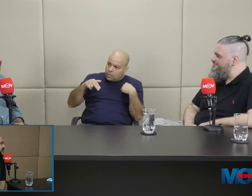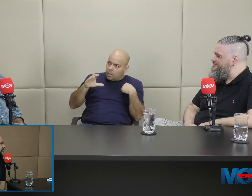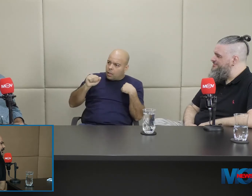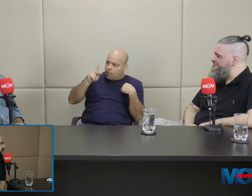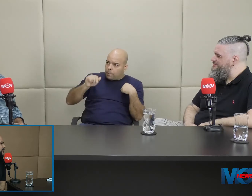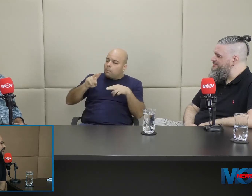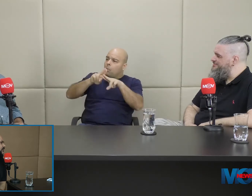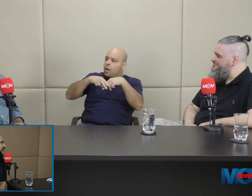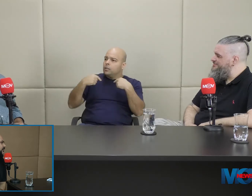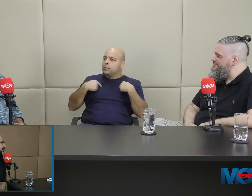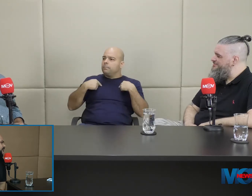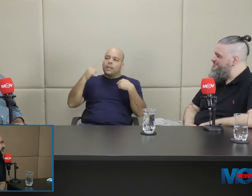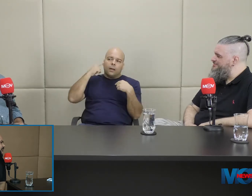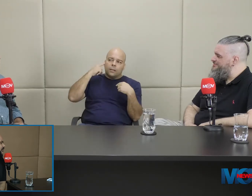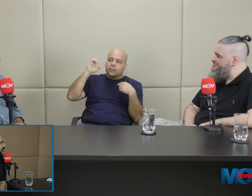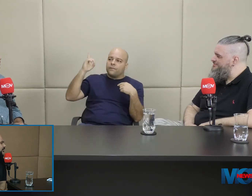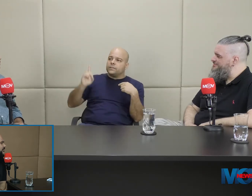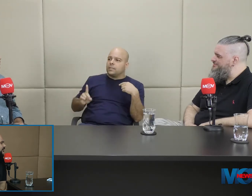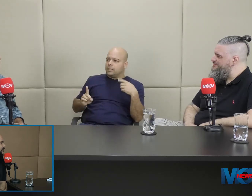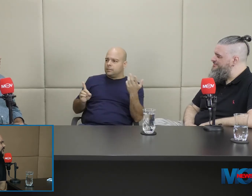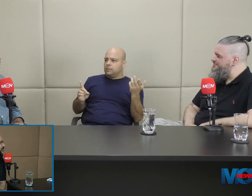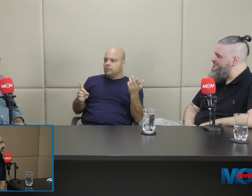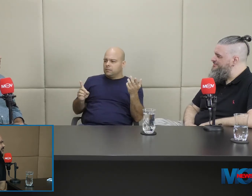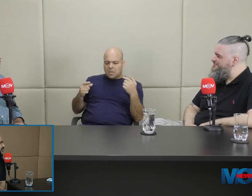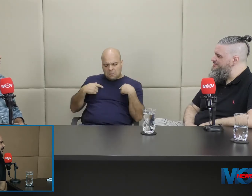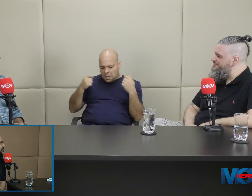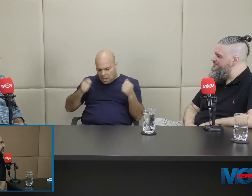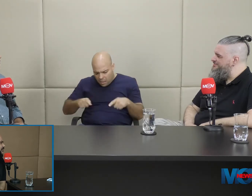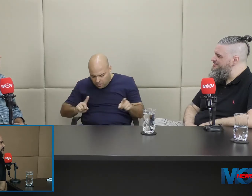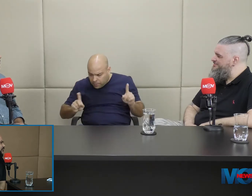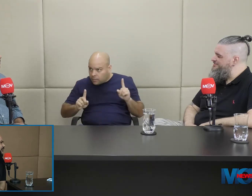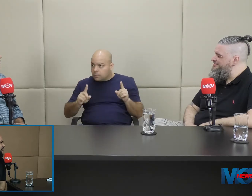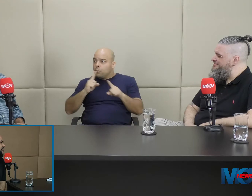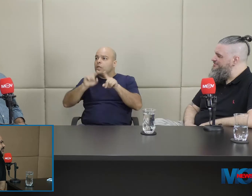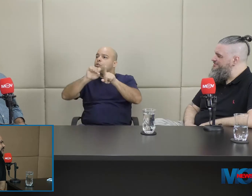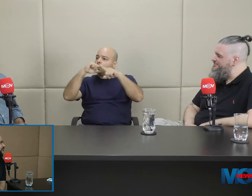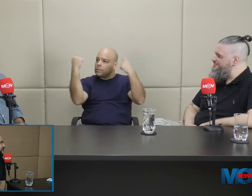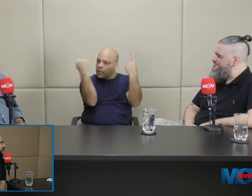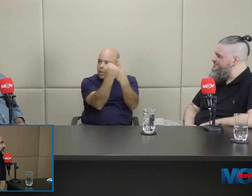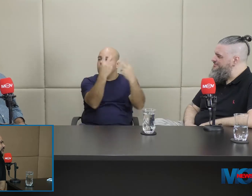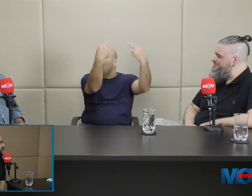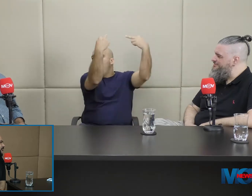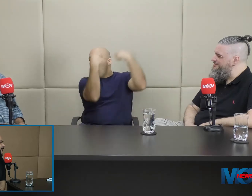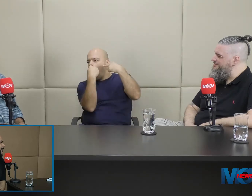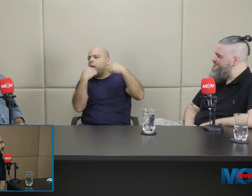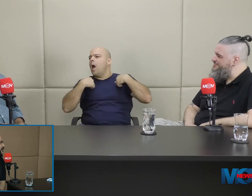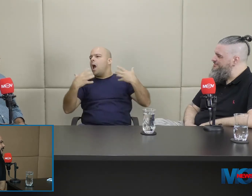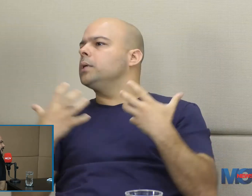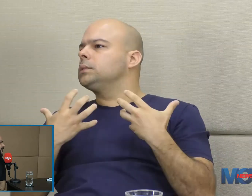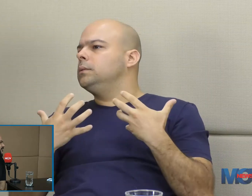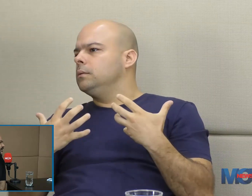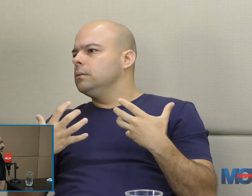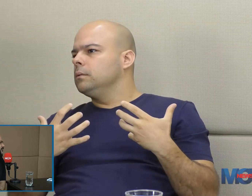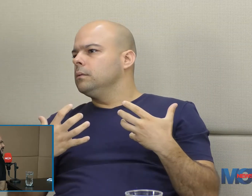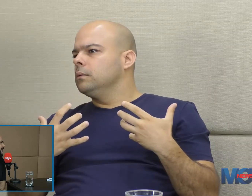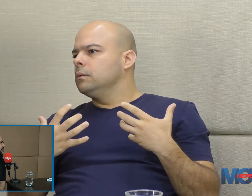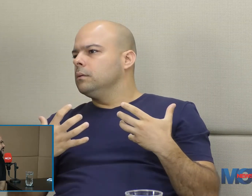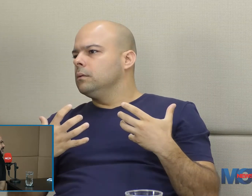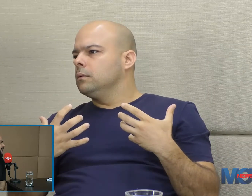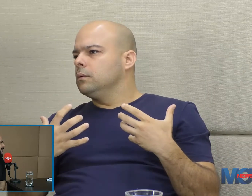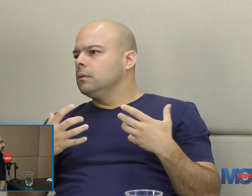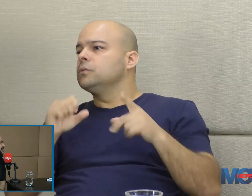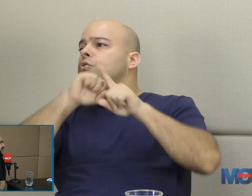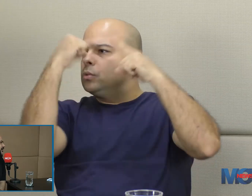tenho capacidade. Então eu olhava para mim, eu tenho capacidade. Eu não sou deficiente, eu sou surdo. Então eu pensei, a